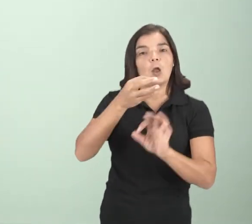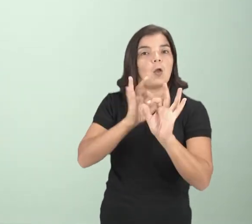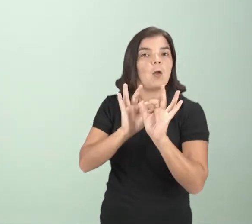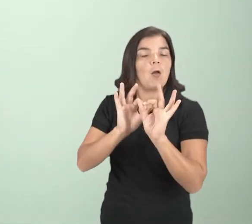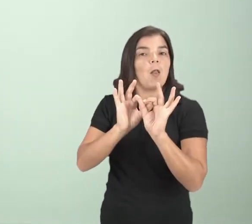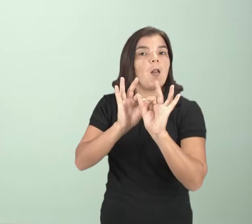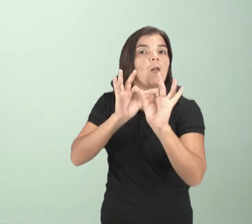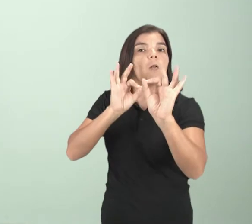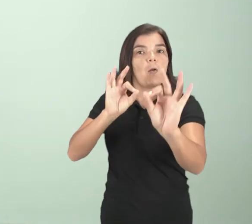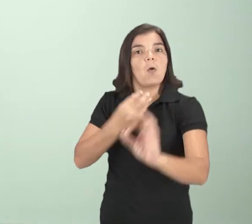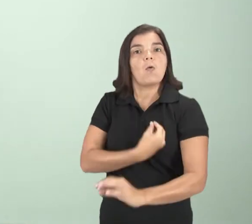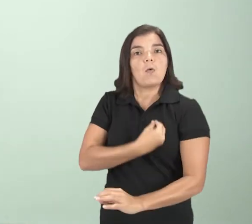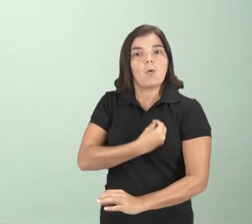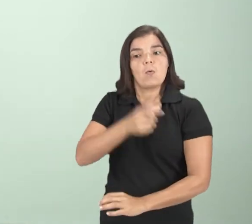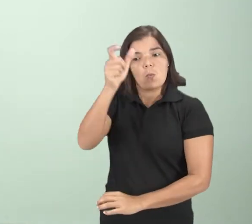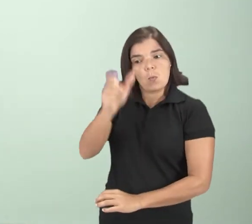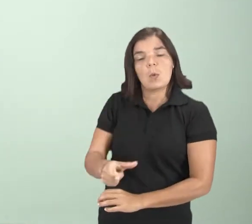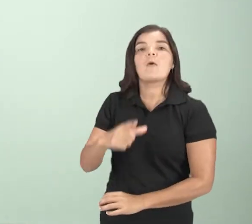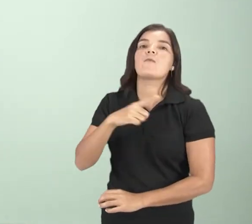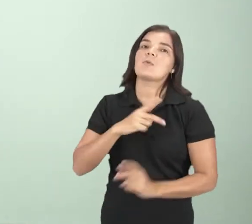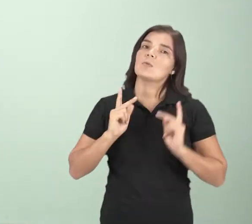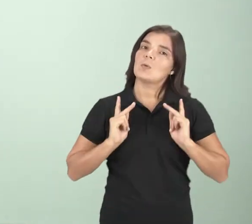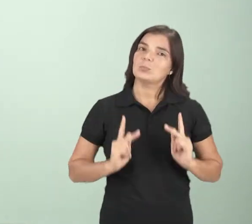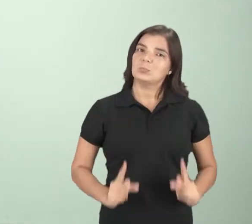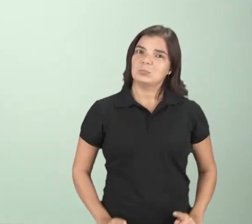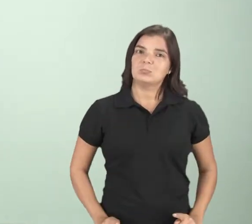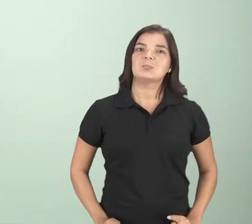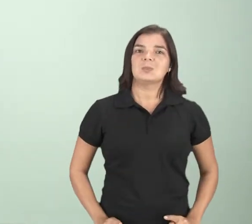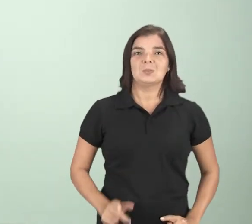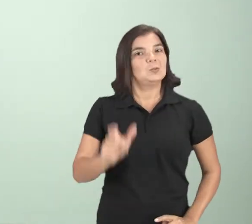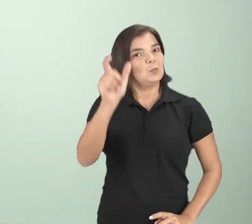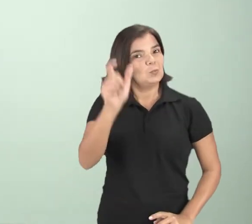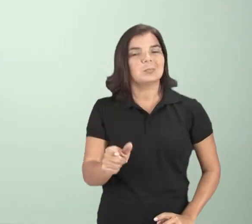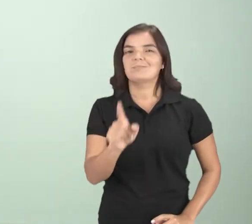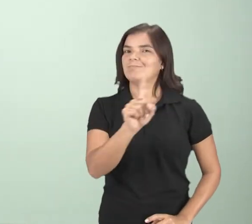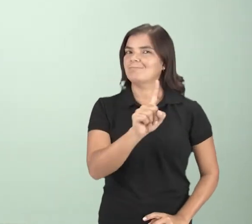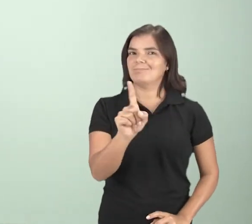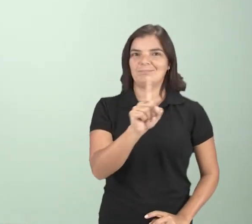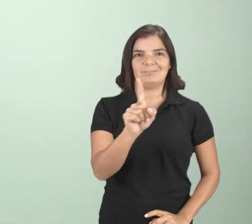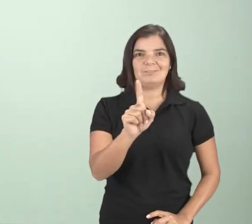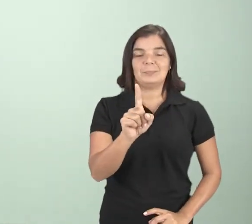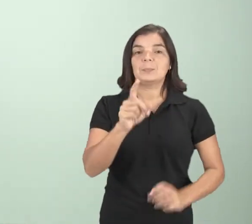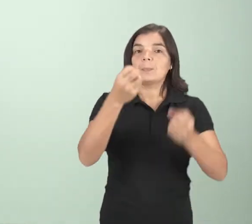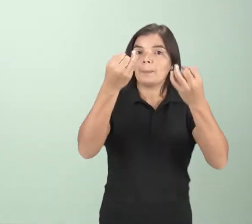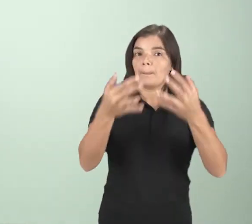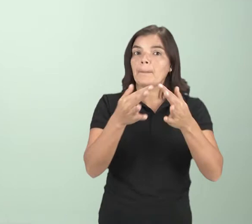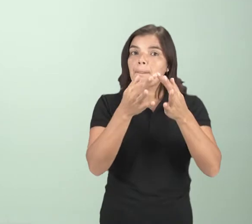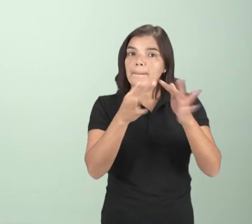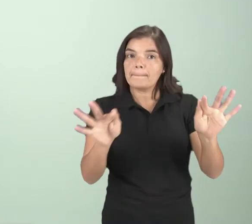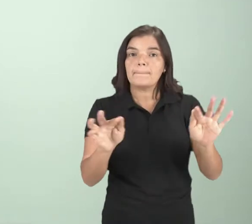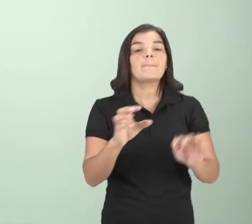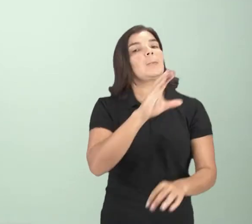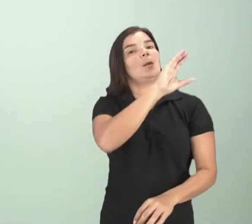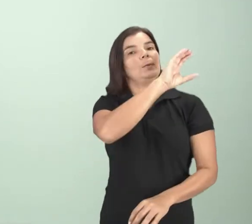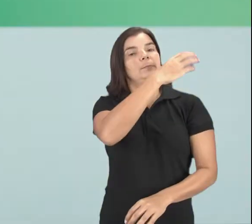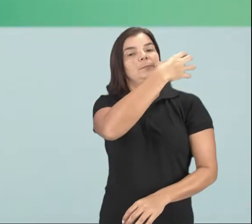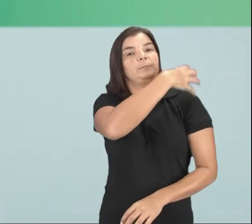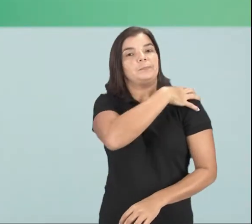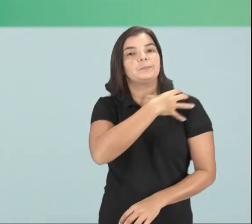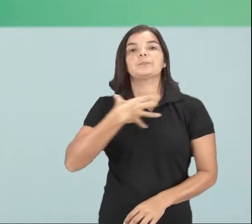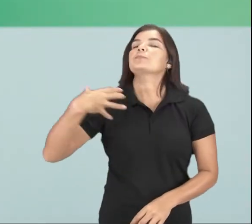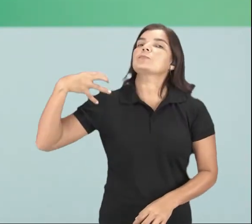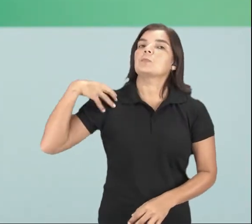longe do convívio humano, você vai ter um comportamento humano. Não vai. Eu vou dizer uma frase de Aristóteles. Aquele que